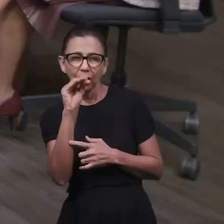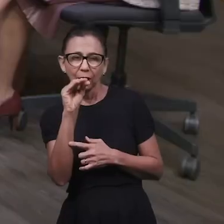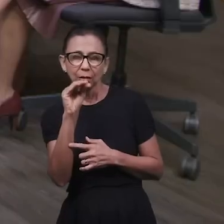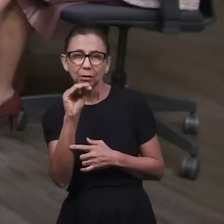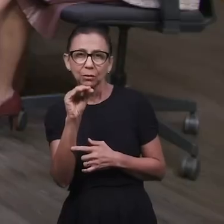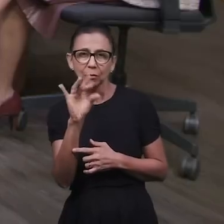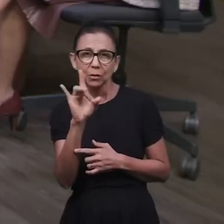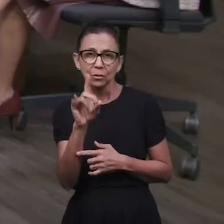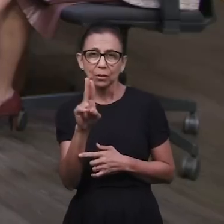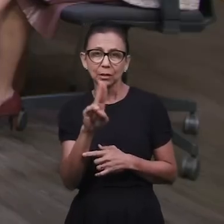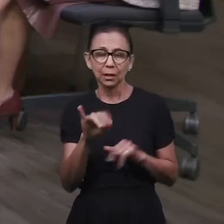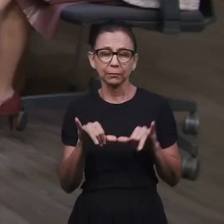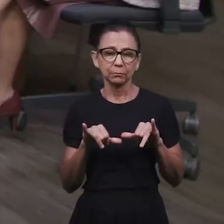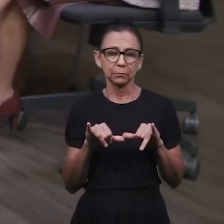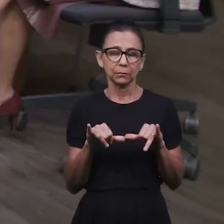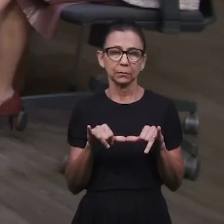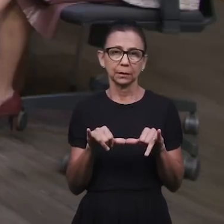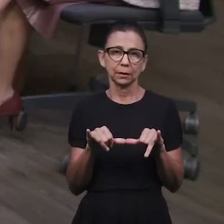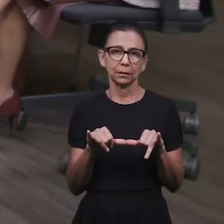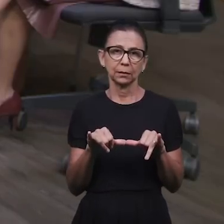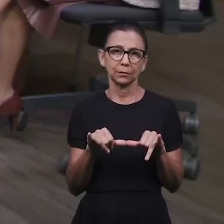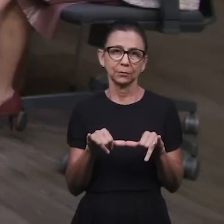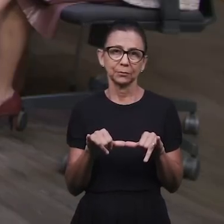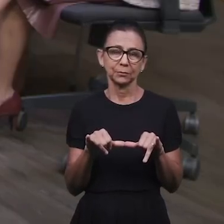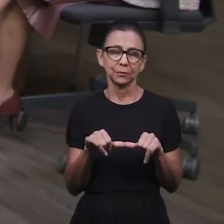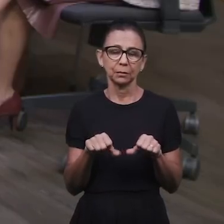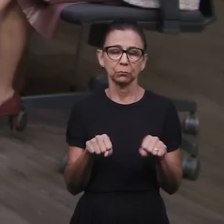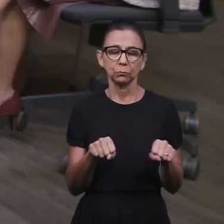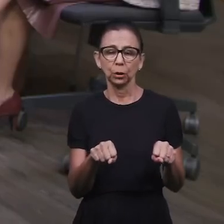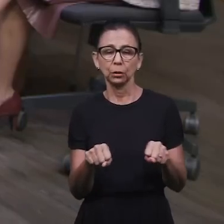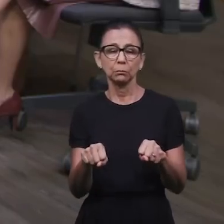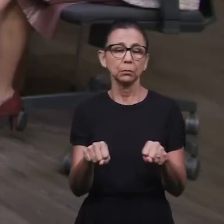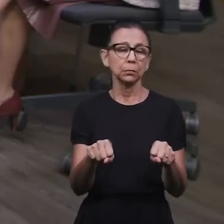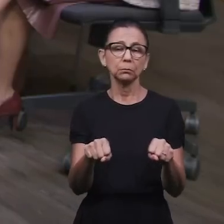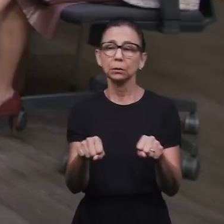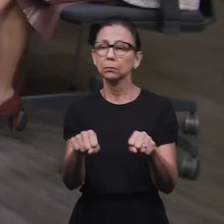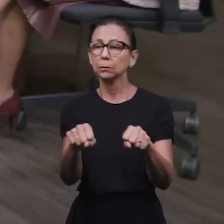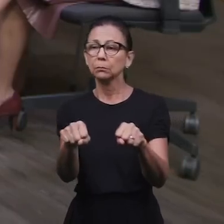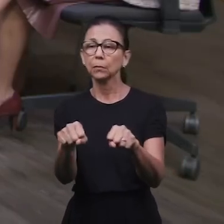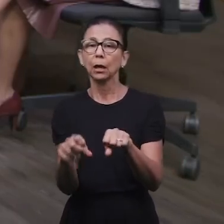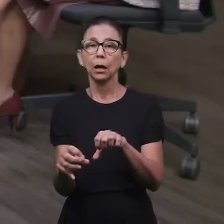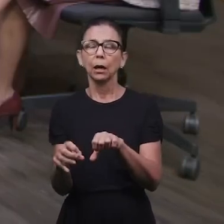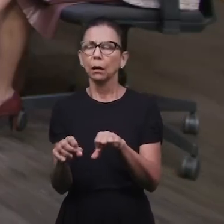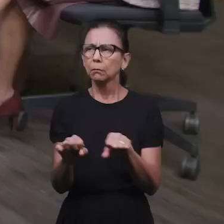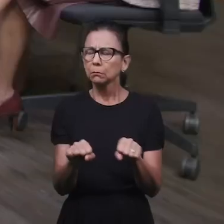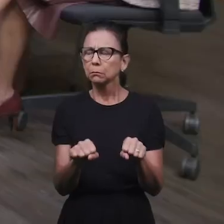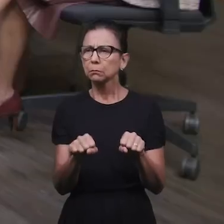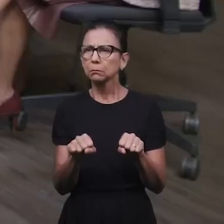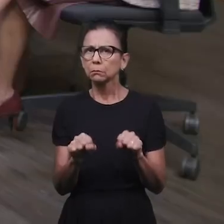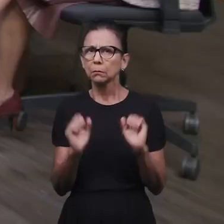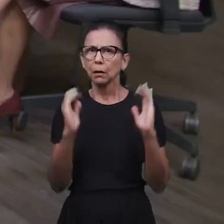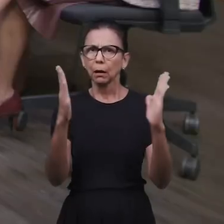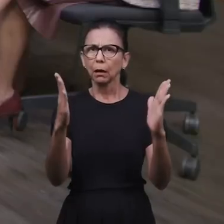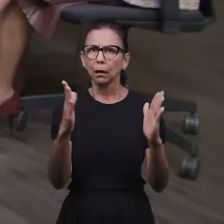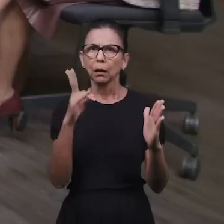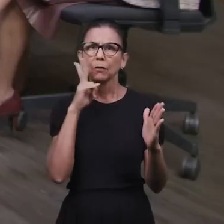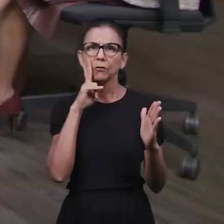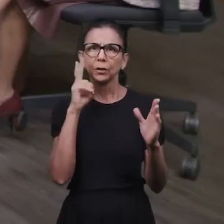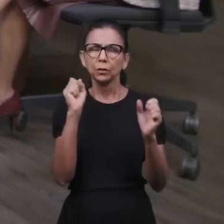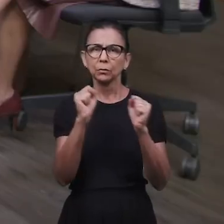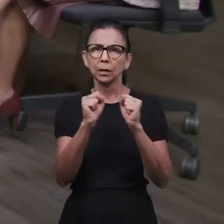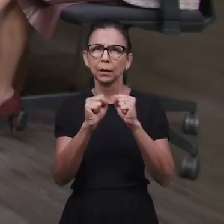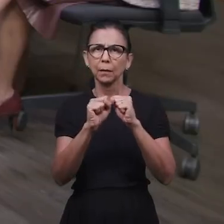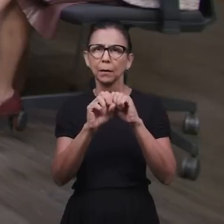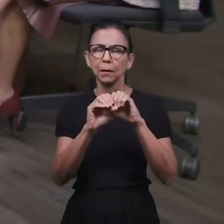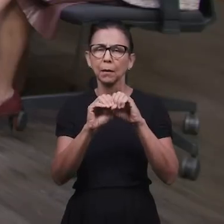não convinha. Então, em que medida nós estamos dispostos a mudar